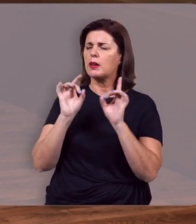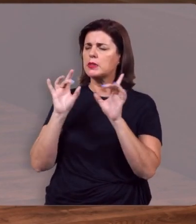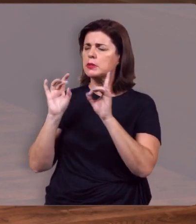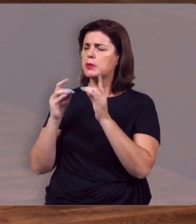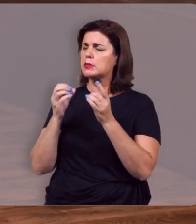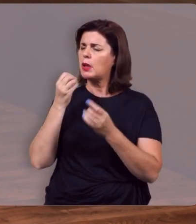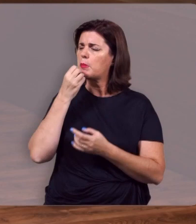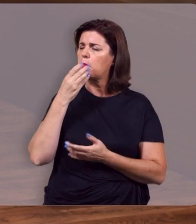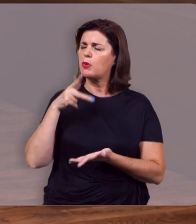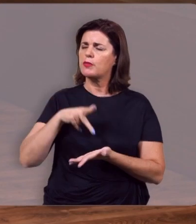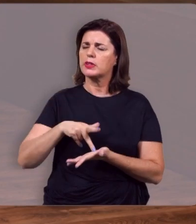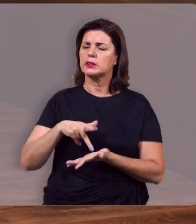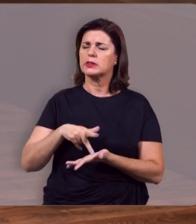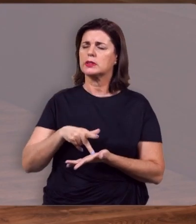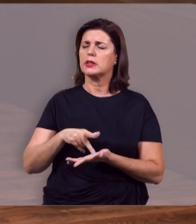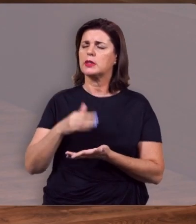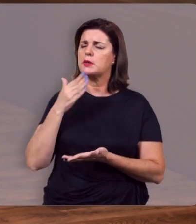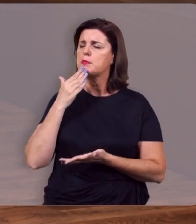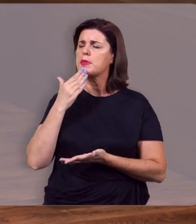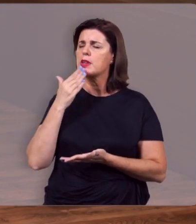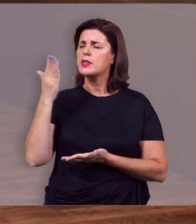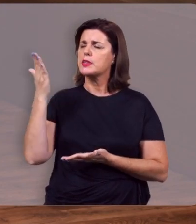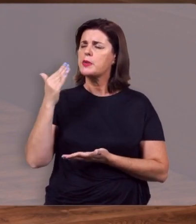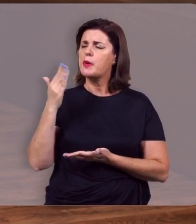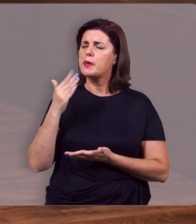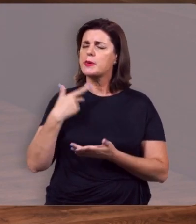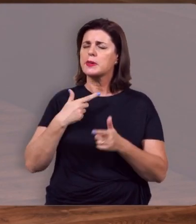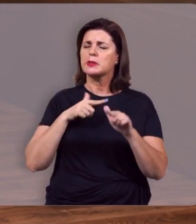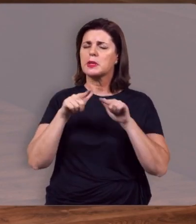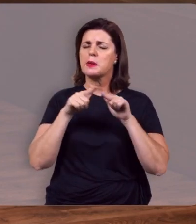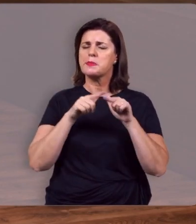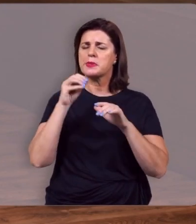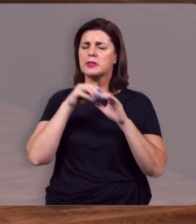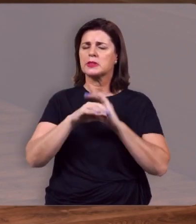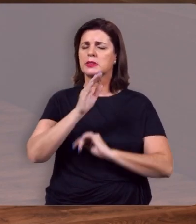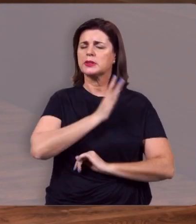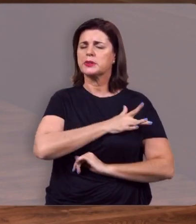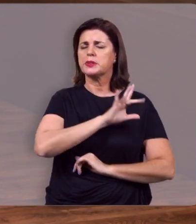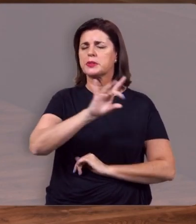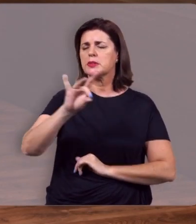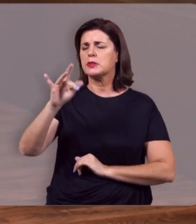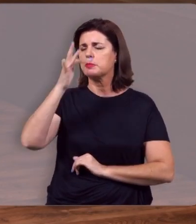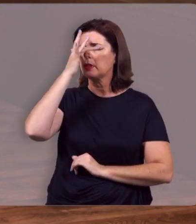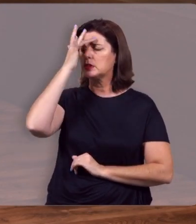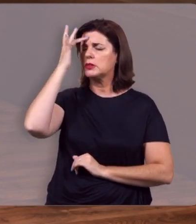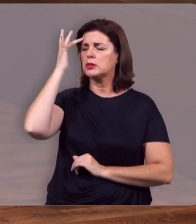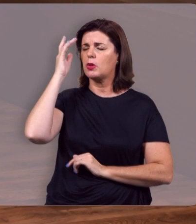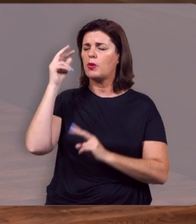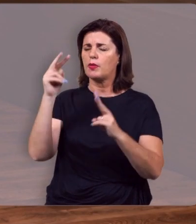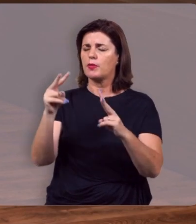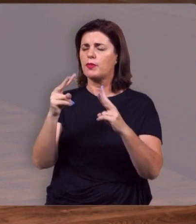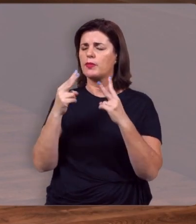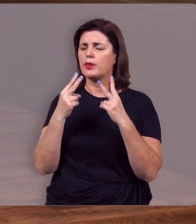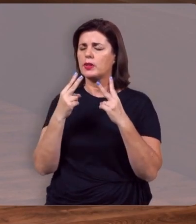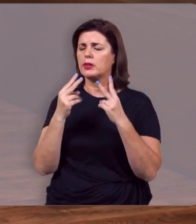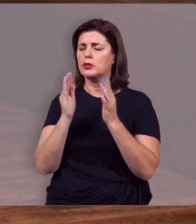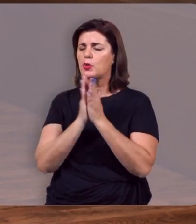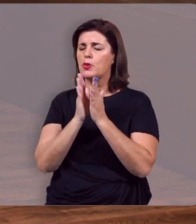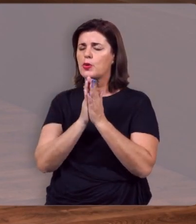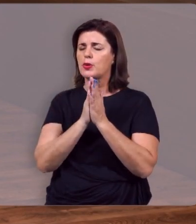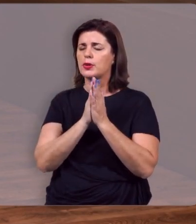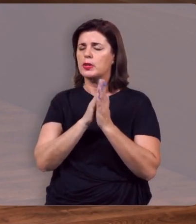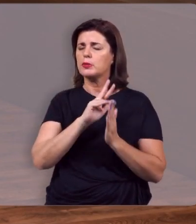boa, tão preciosa, e te peço agora que Tu apliques esta palavra ao coração de todos aqueles que nos